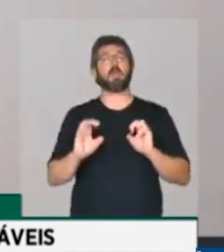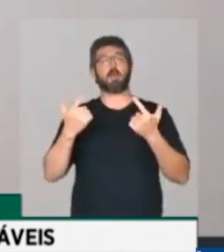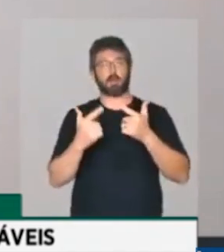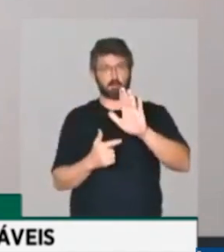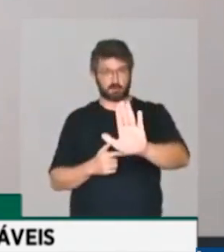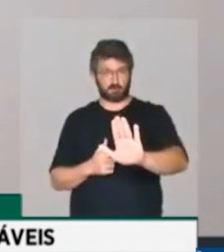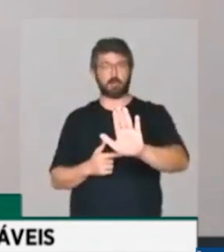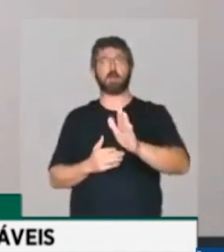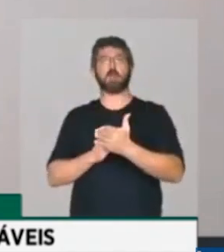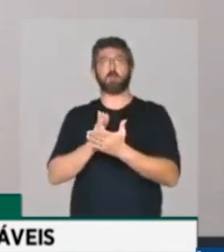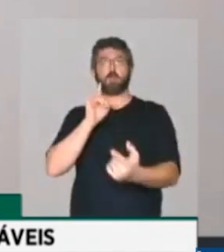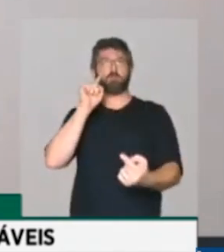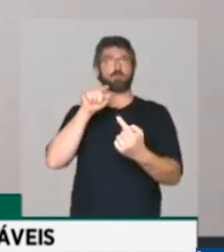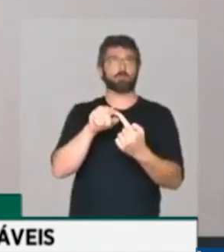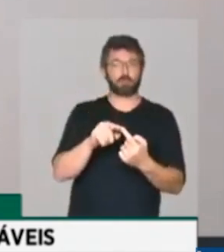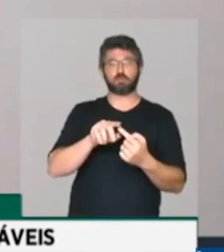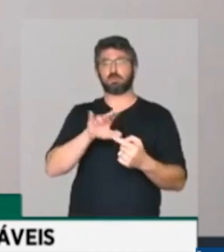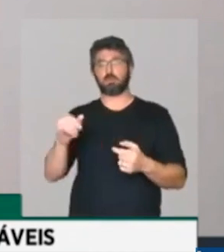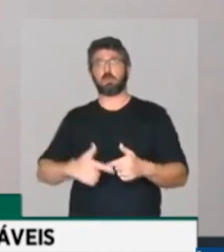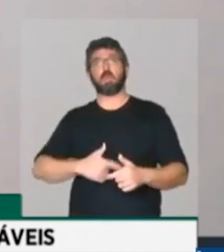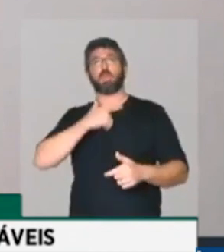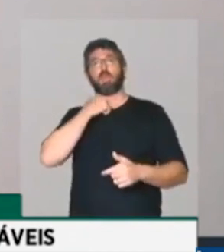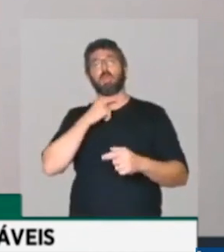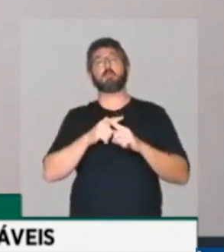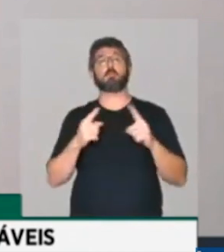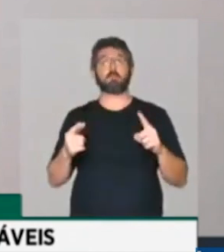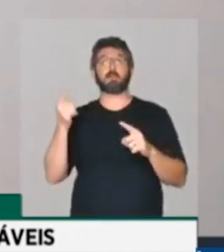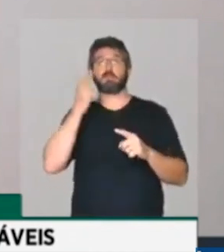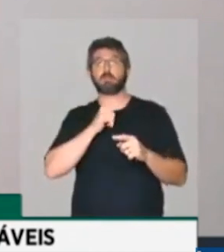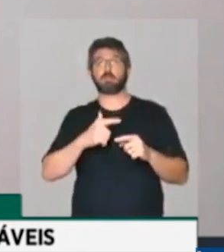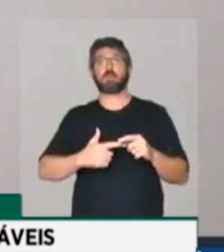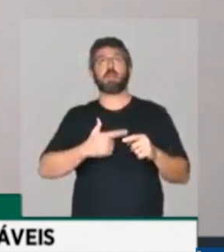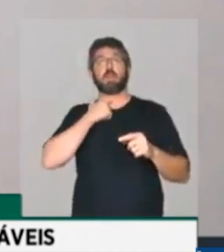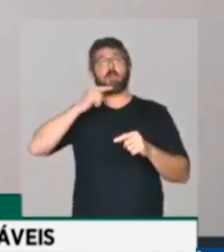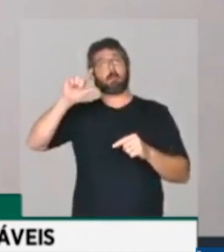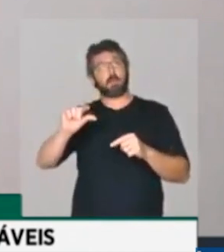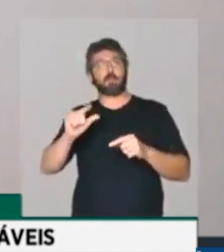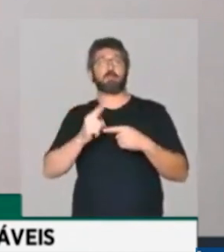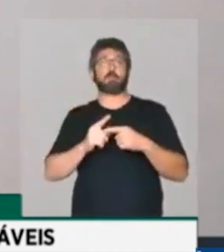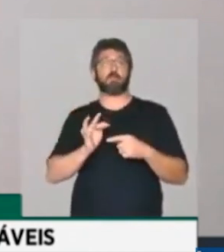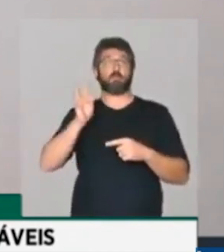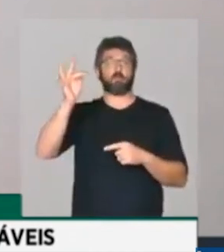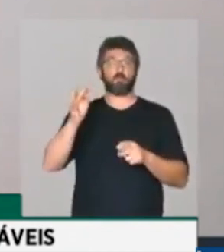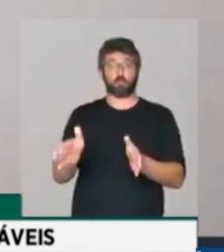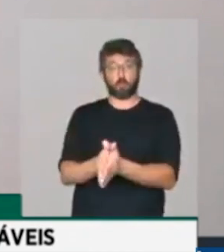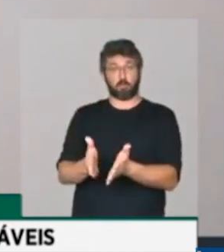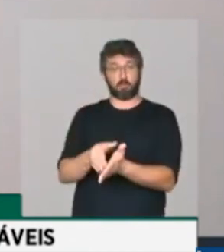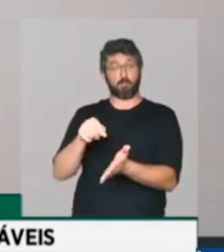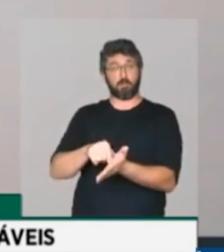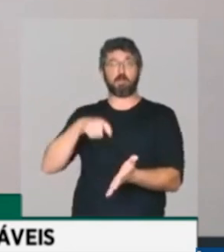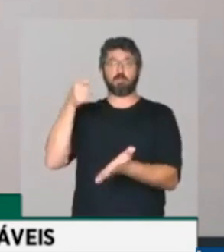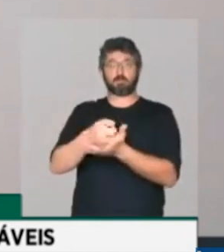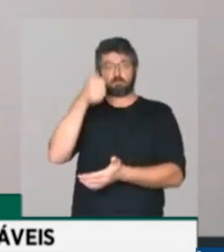É claro que a não vai conseguir cumprir a nossa meta, que a vai ter que endividar o país, mas a gente pode endividar o mínimo possível, porque no futuro é o mais pobre que